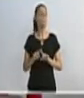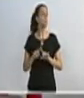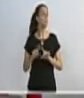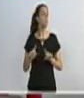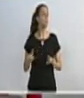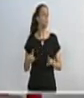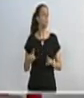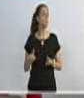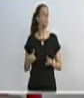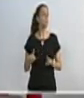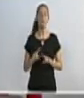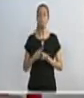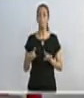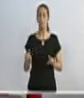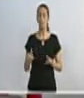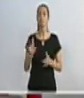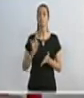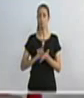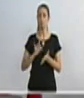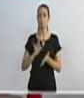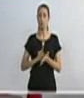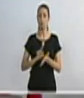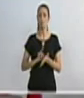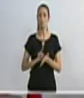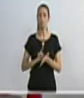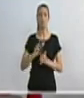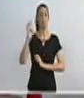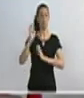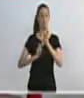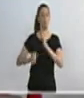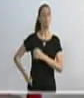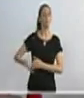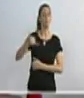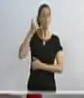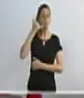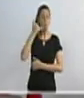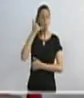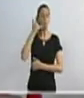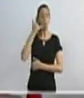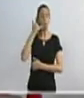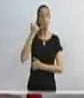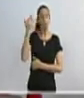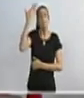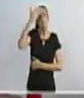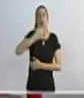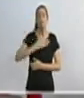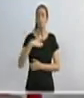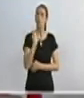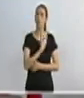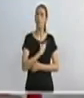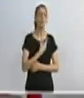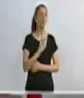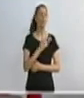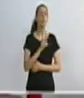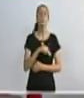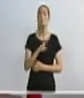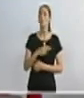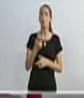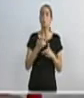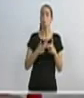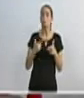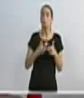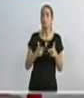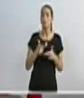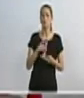que a capacidade dessas grandes operadoras já demonstra que nós nunca tivemos um problema relacionado a essa questão, né? Então,